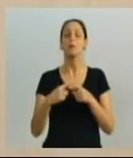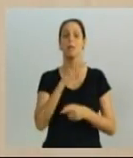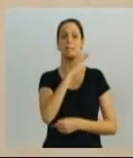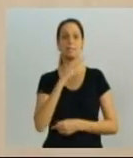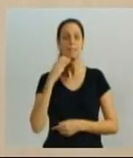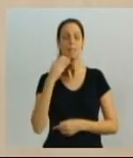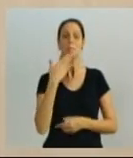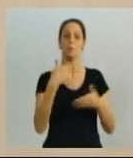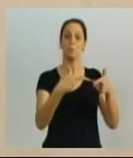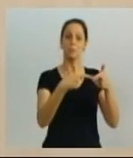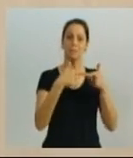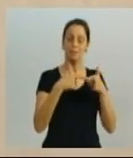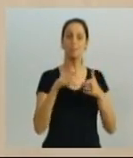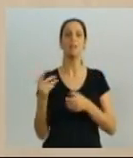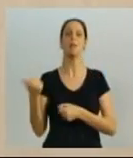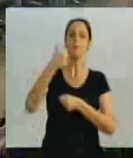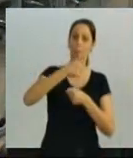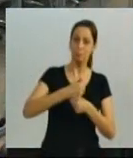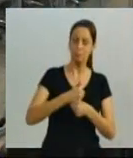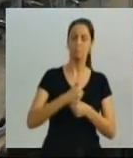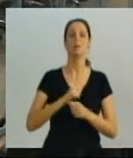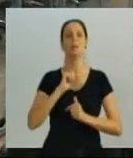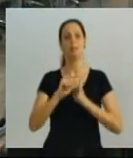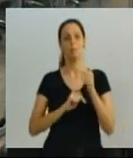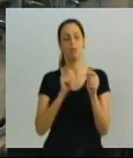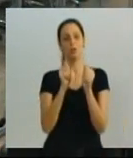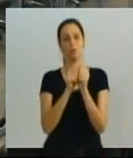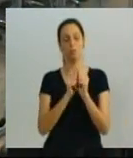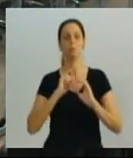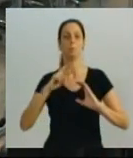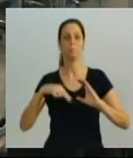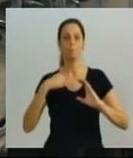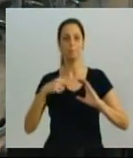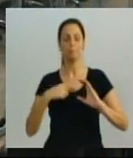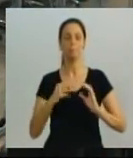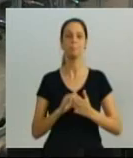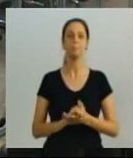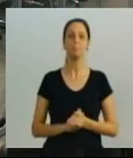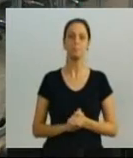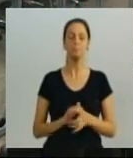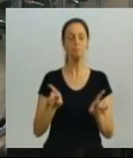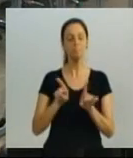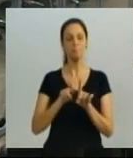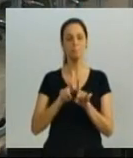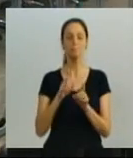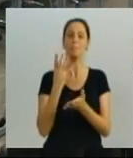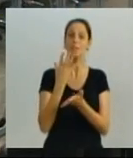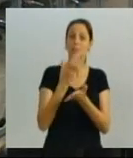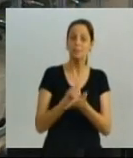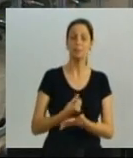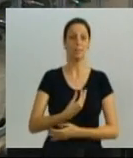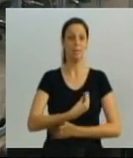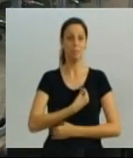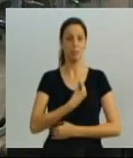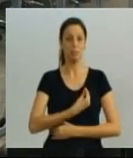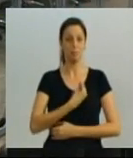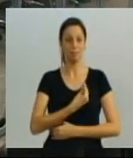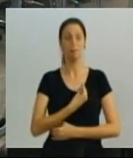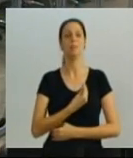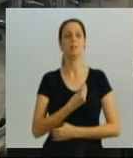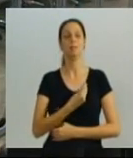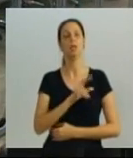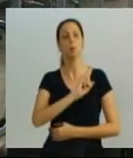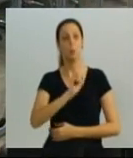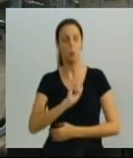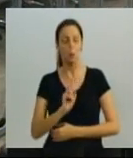que vem, vai estar conosco. Como também aqui fazer o registro da presença deles, depois de outros, e por isso,